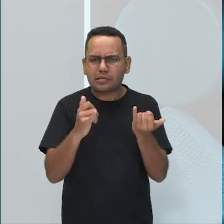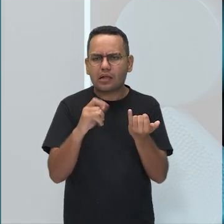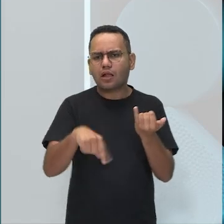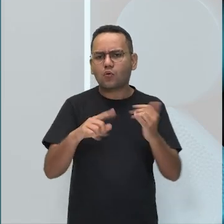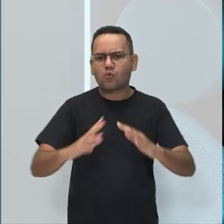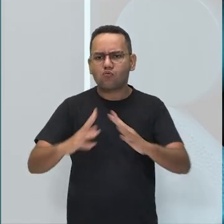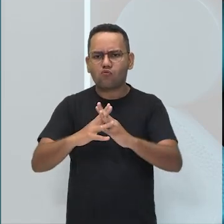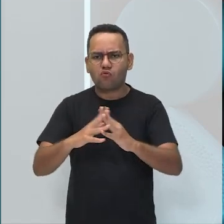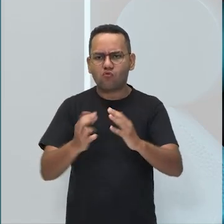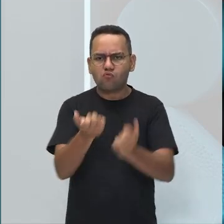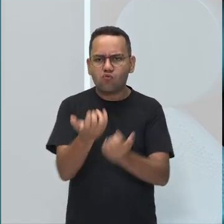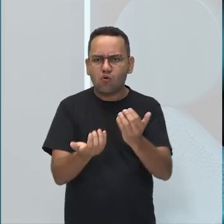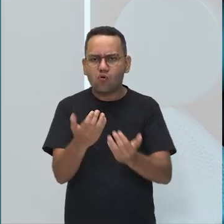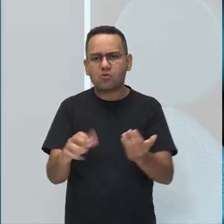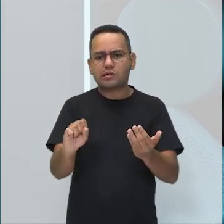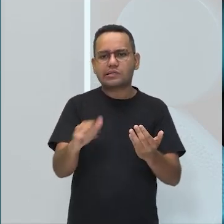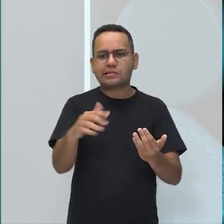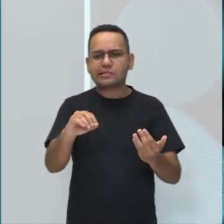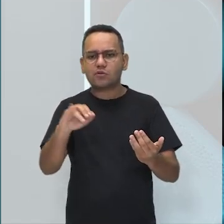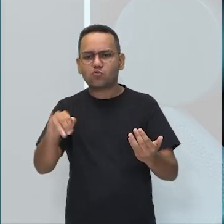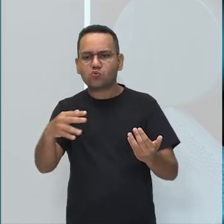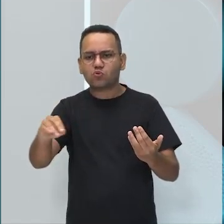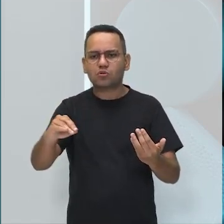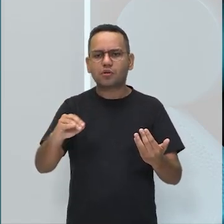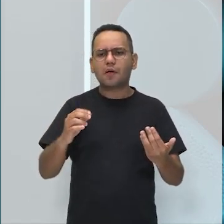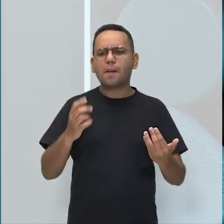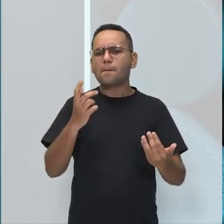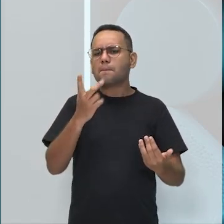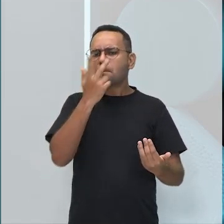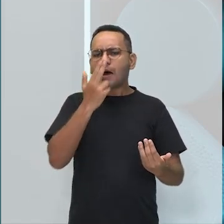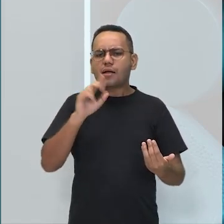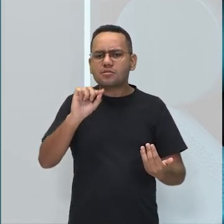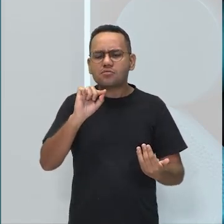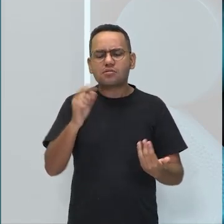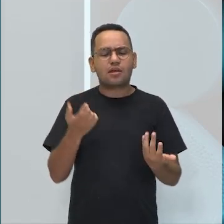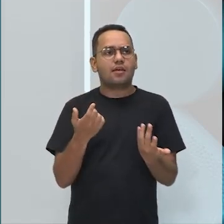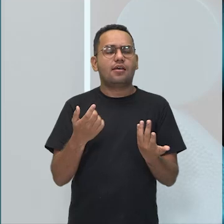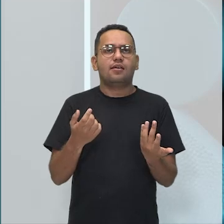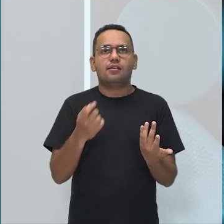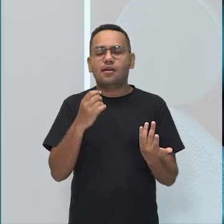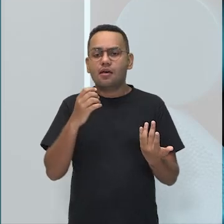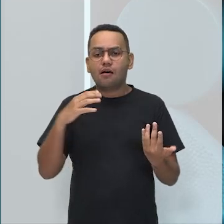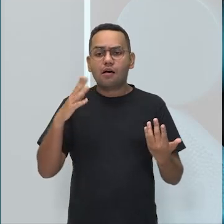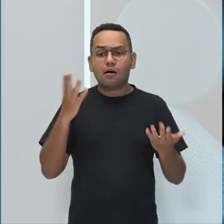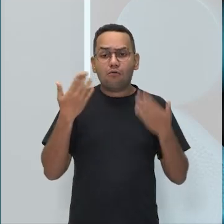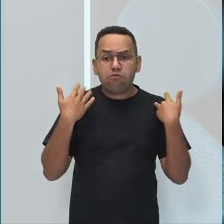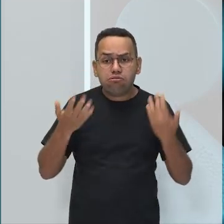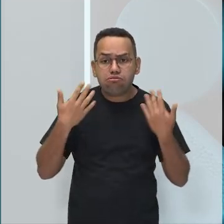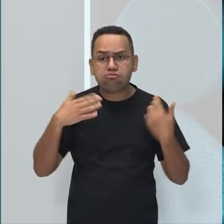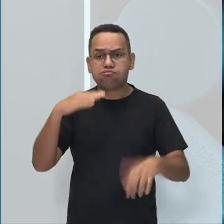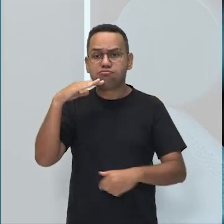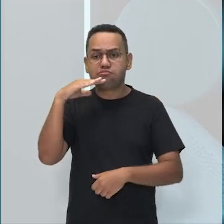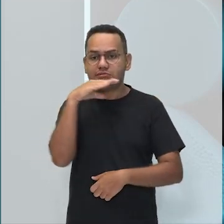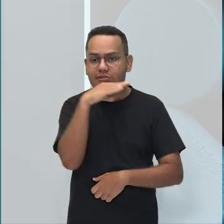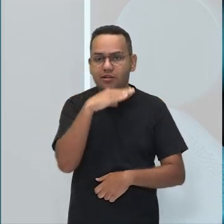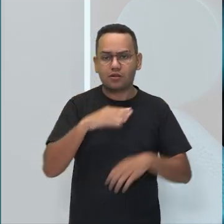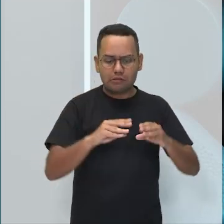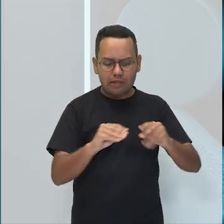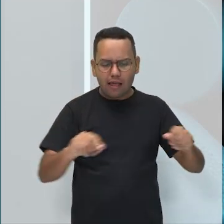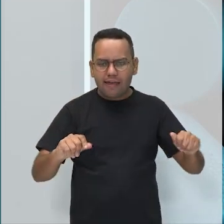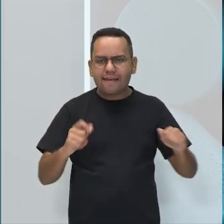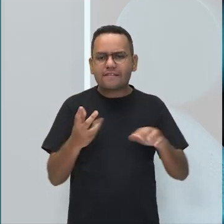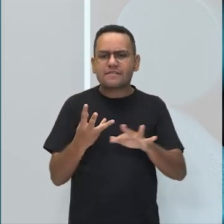eu lírico expressa o calor, a seca forte, ok? O chão seco.